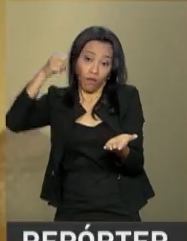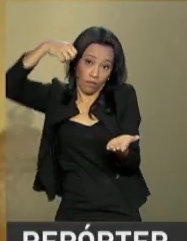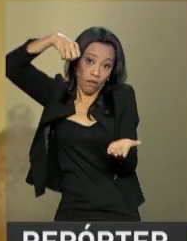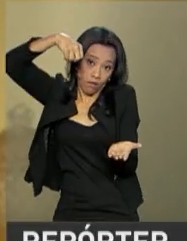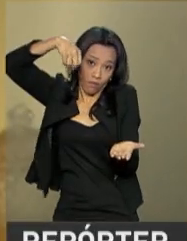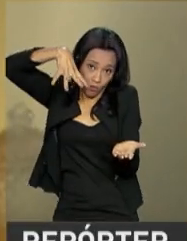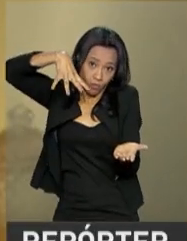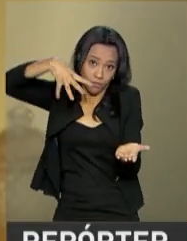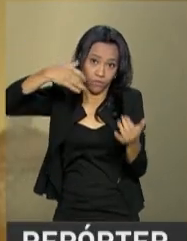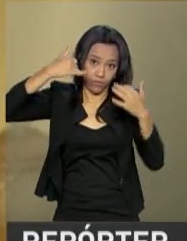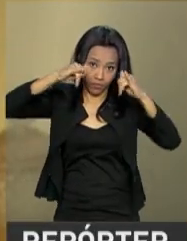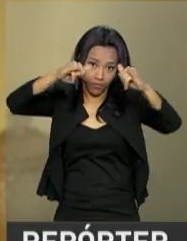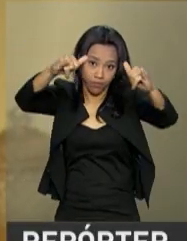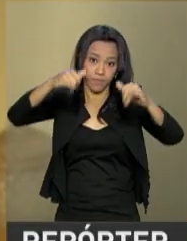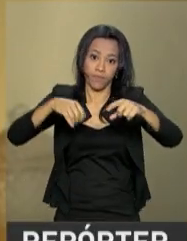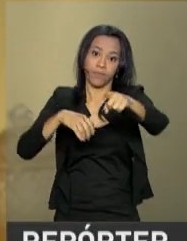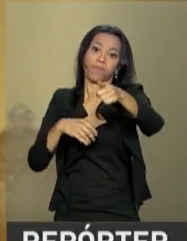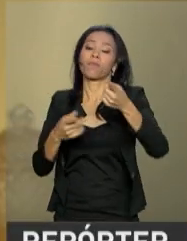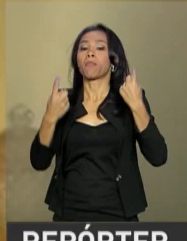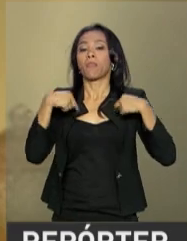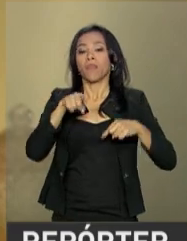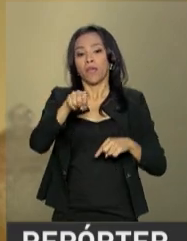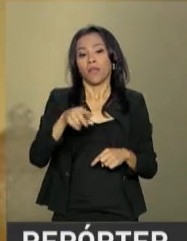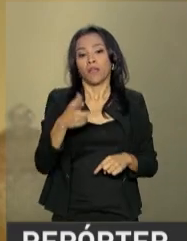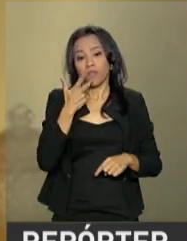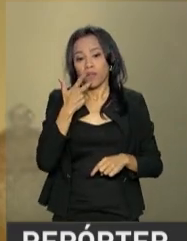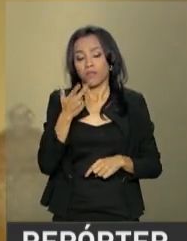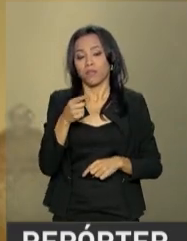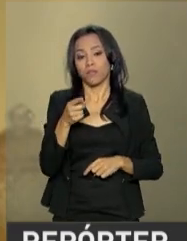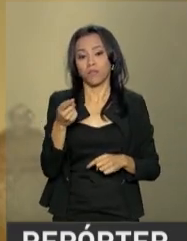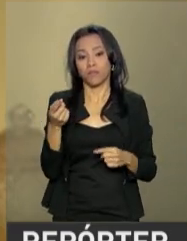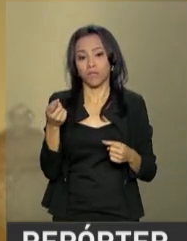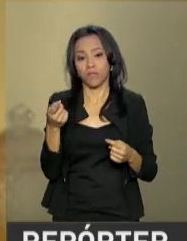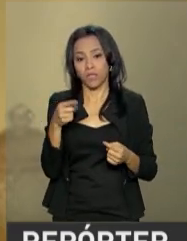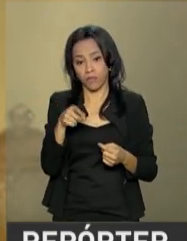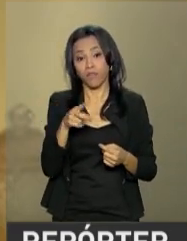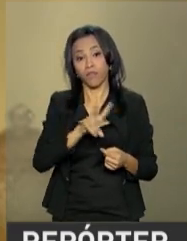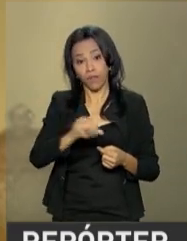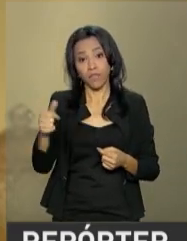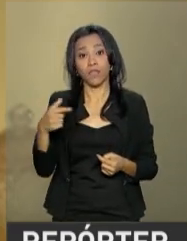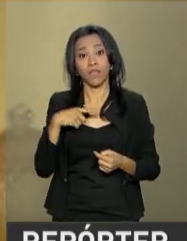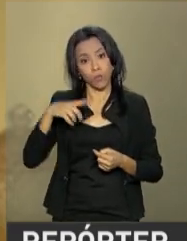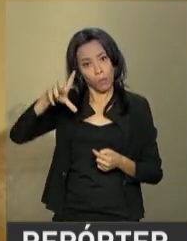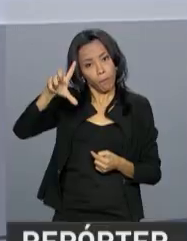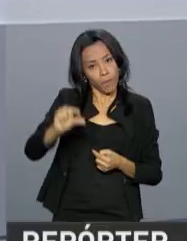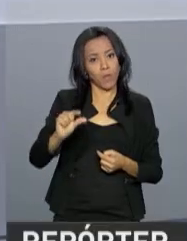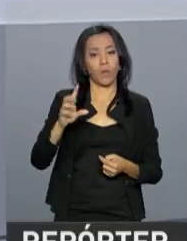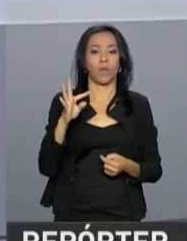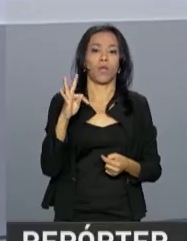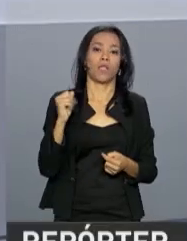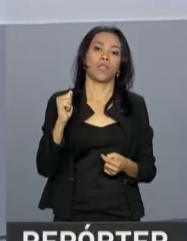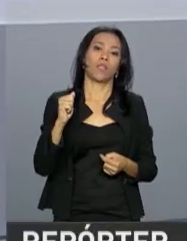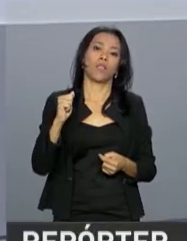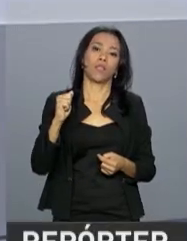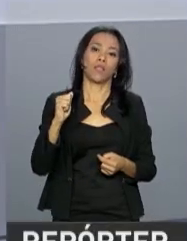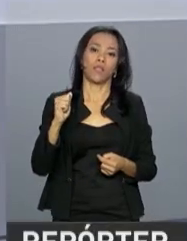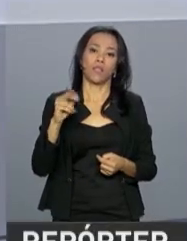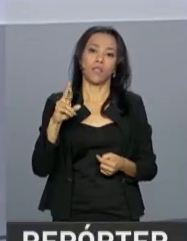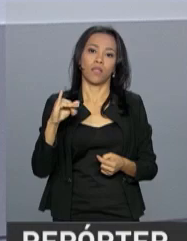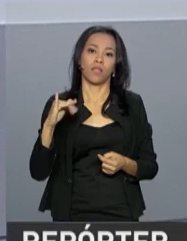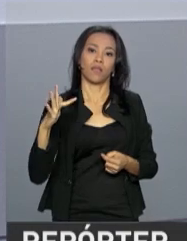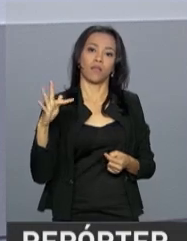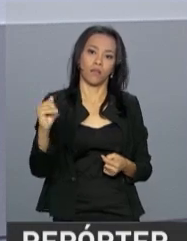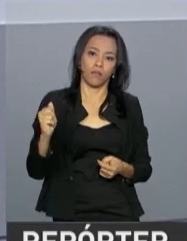de transmissão maior, eu agrego um custo de transmissão menor, portanto, um impacto menor na tarifa. A taxa